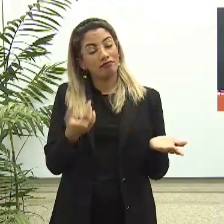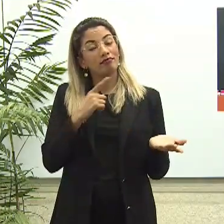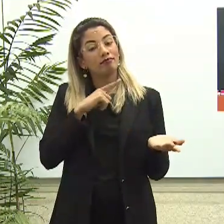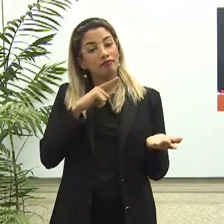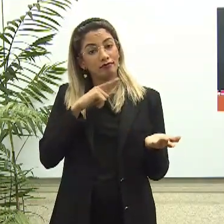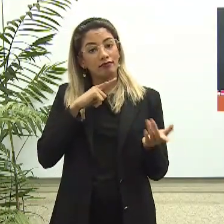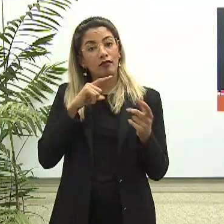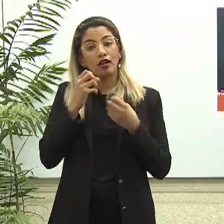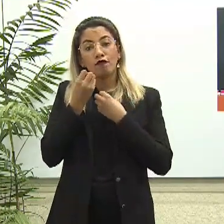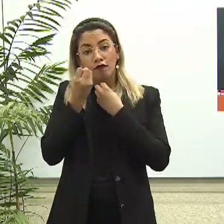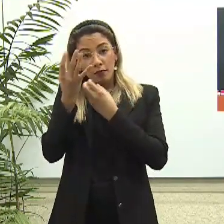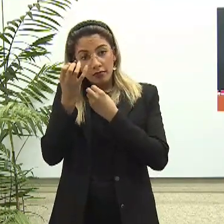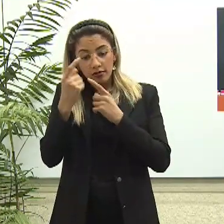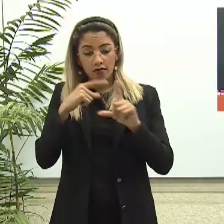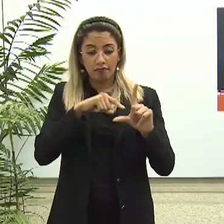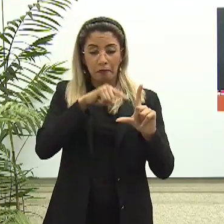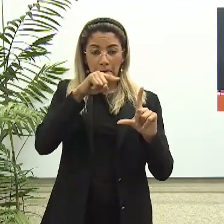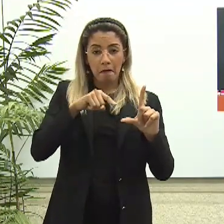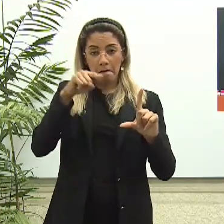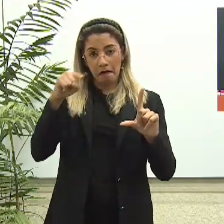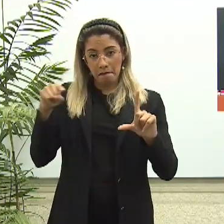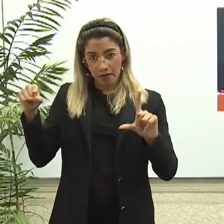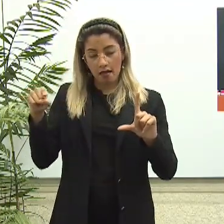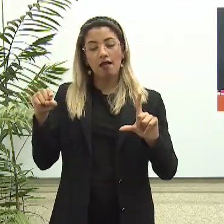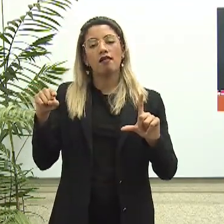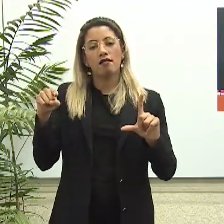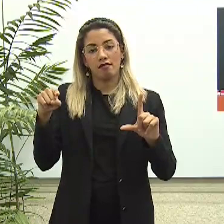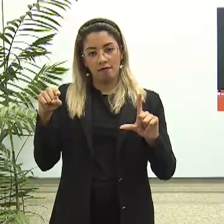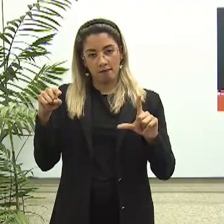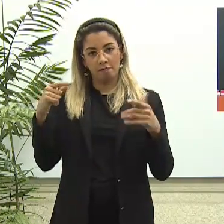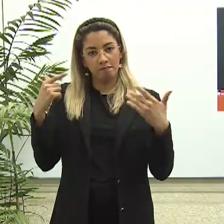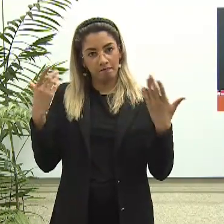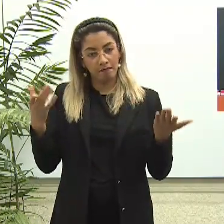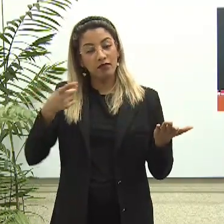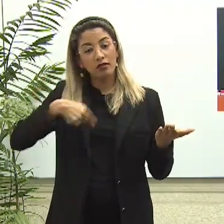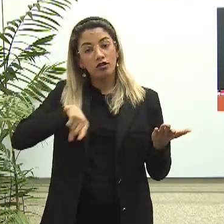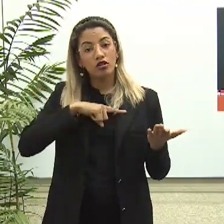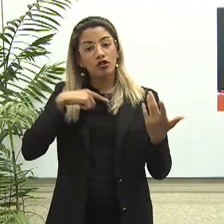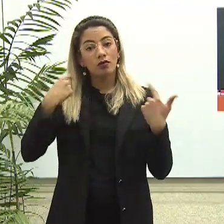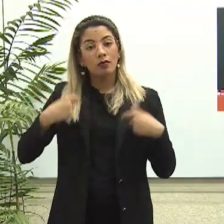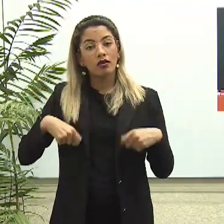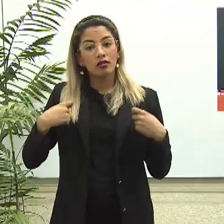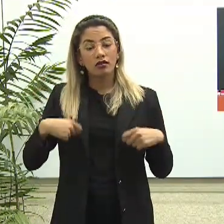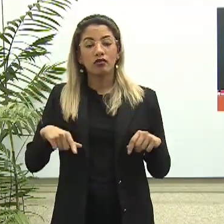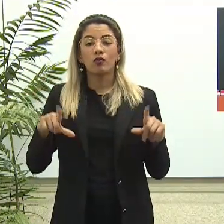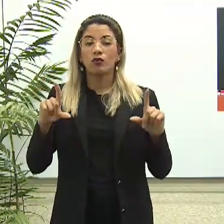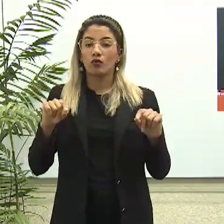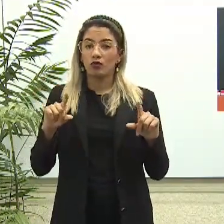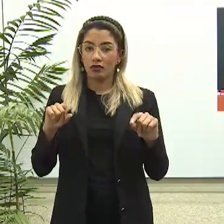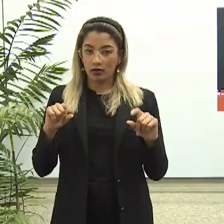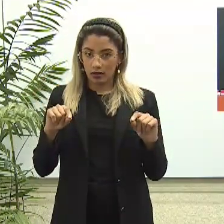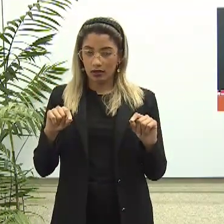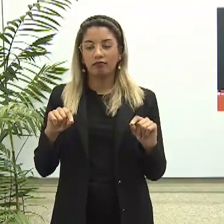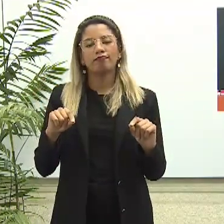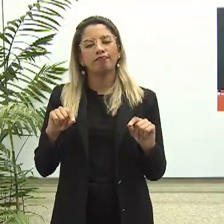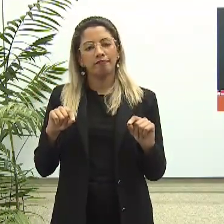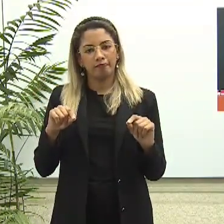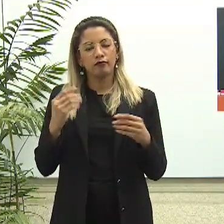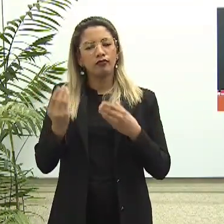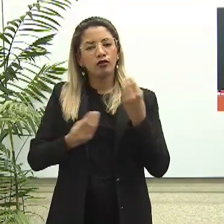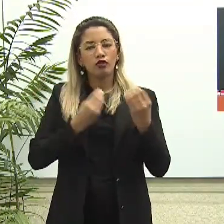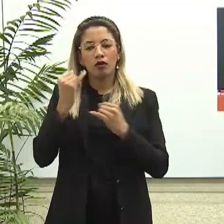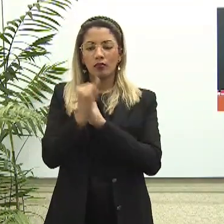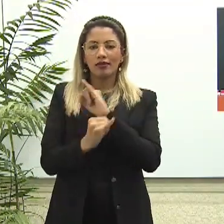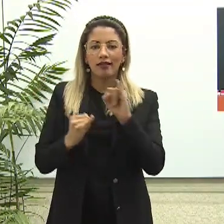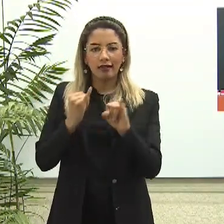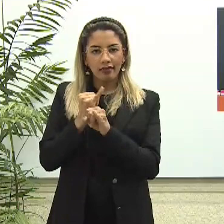pegem dados Então na verdade nós precisamos de infraestruturas de tratamento digital no Brasil